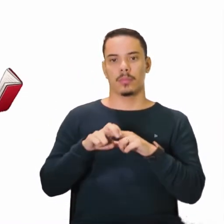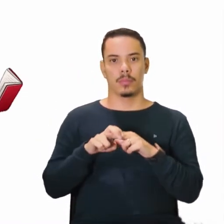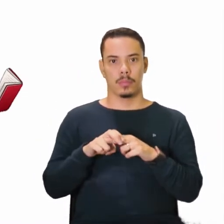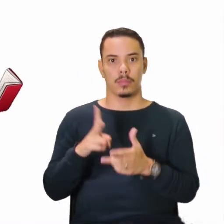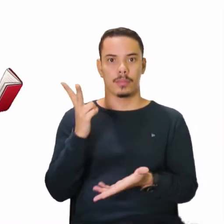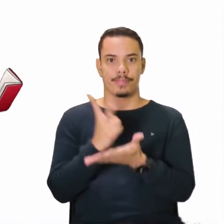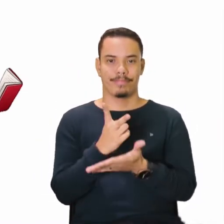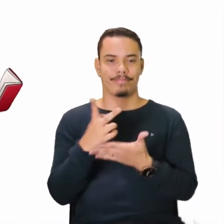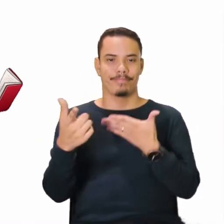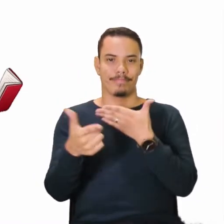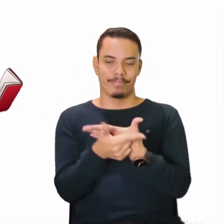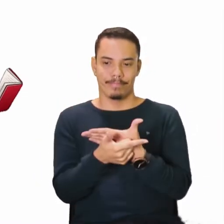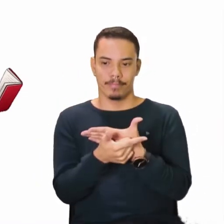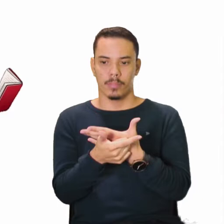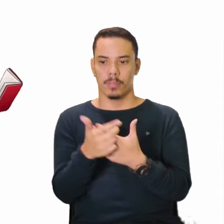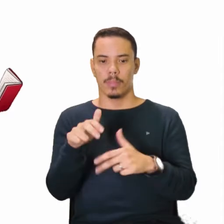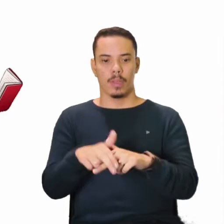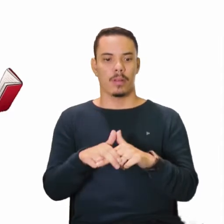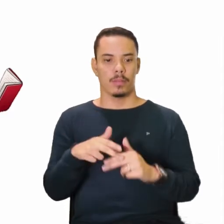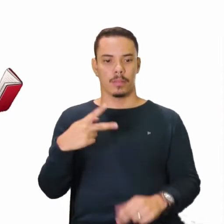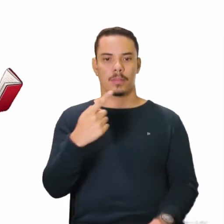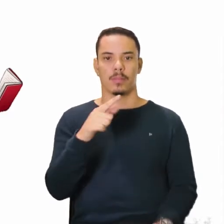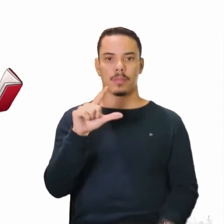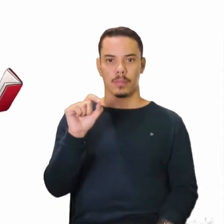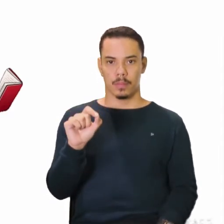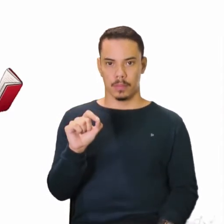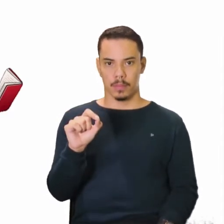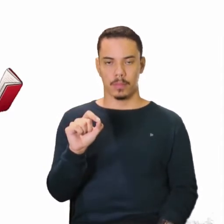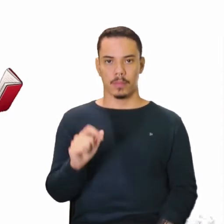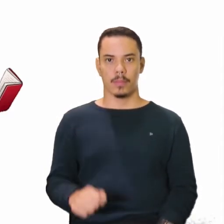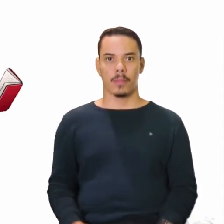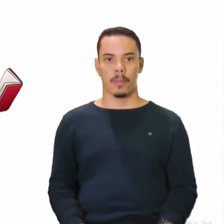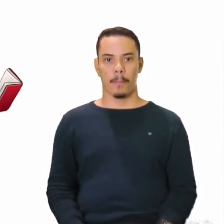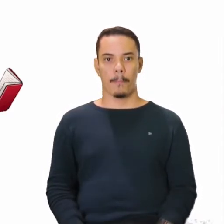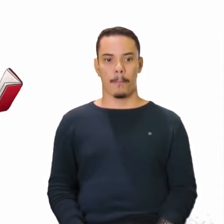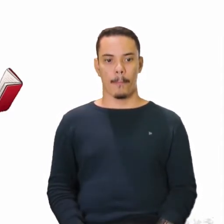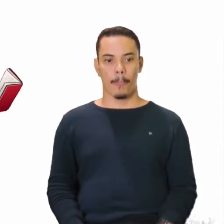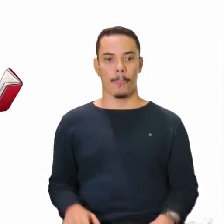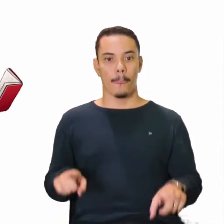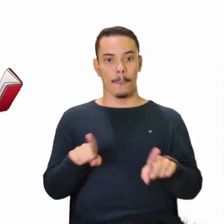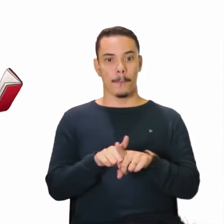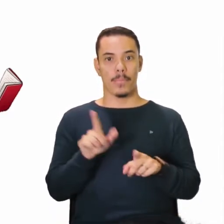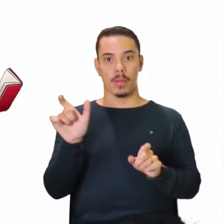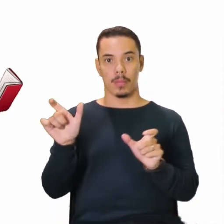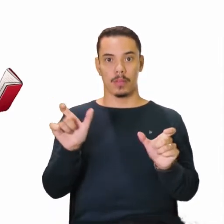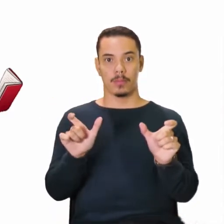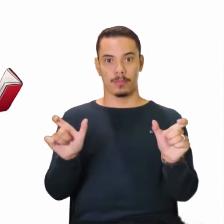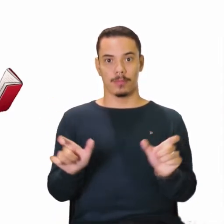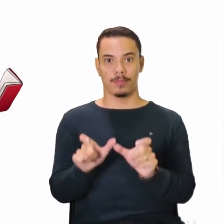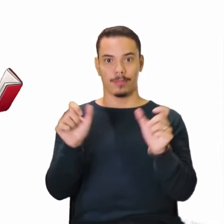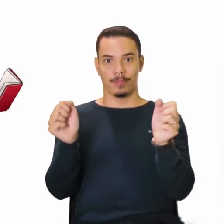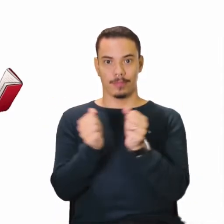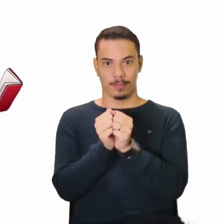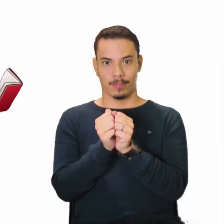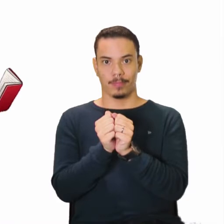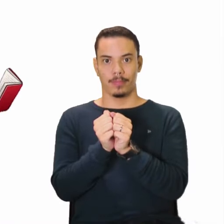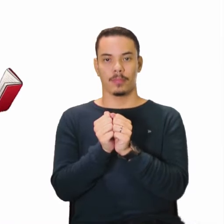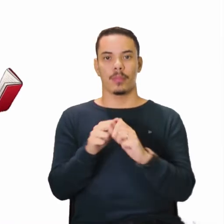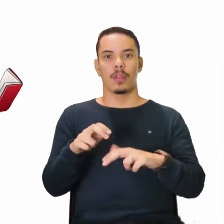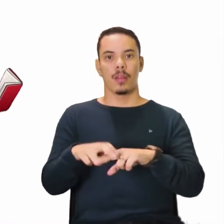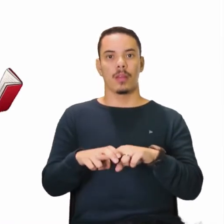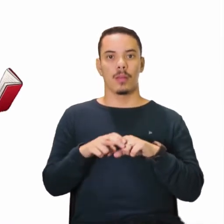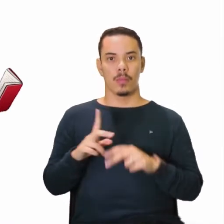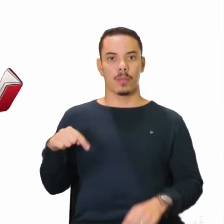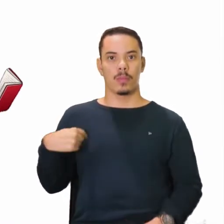função. Então, aí Paulo, sujeito, é núcleo do sujeito, e Antônio também. Então, estão ligando palavras. Tá. Tá e bom? veja assim, o